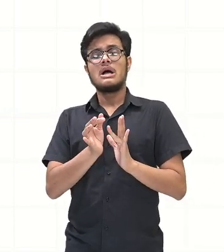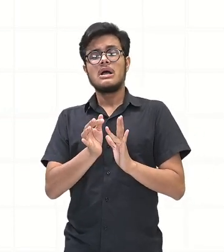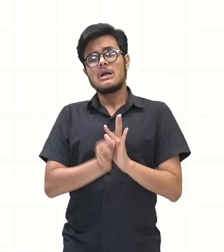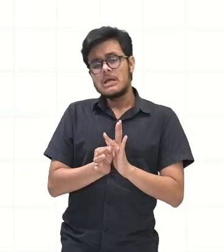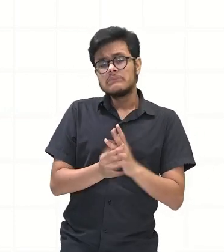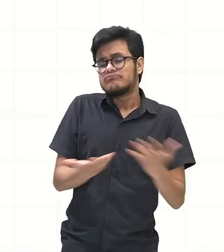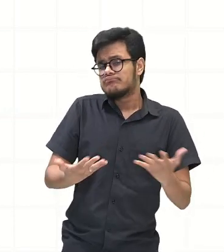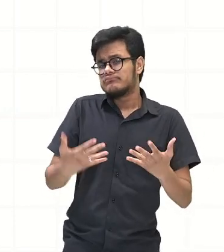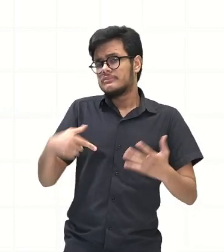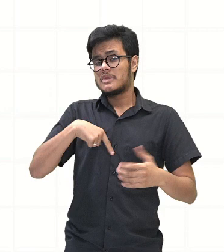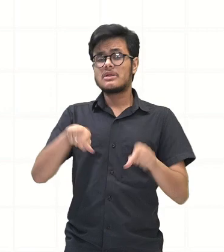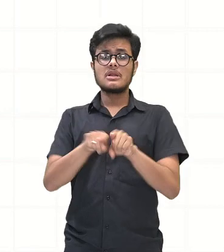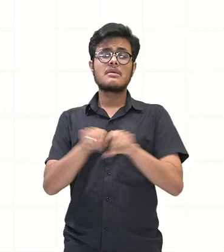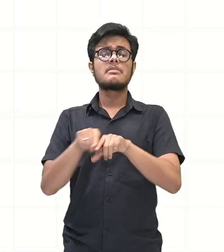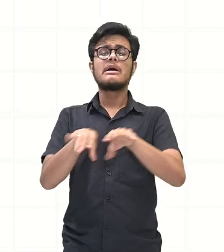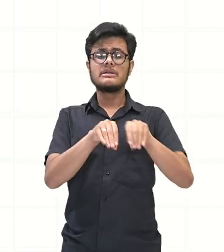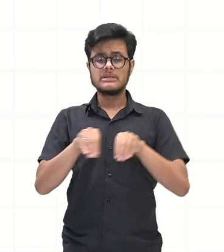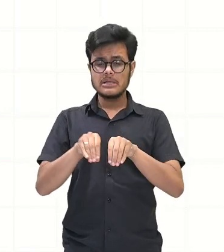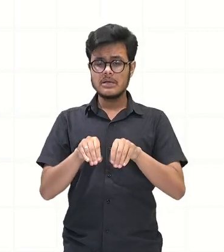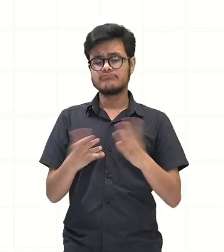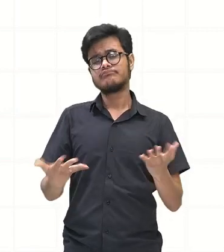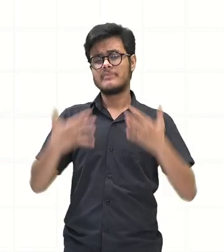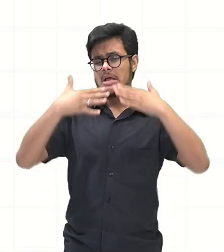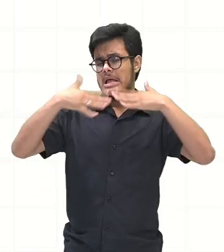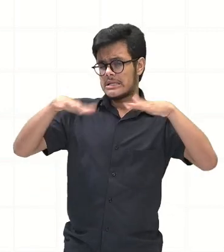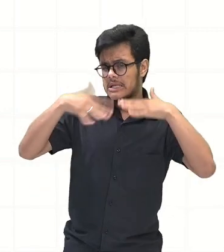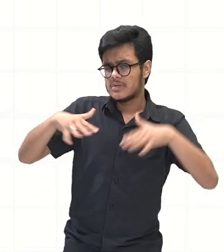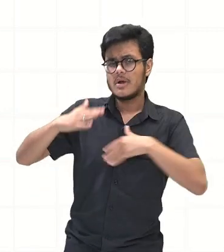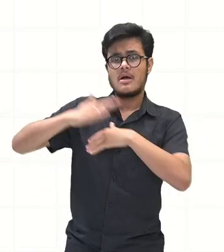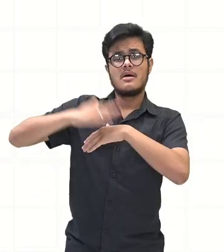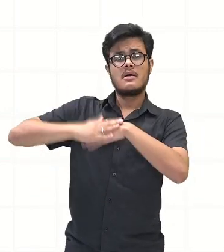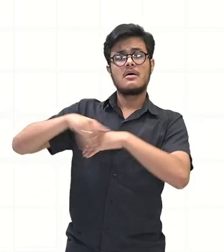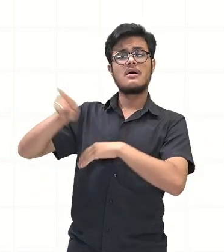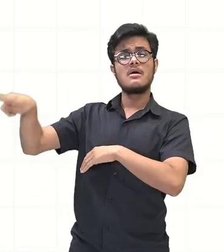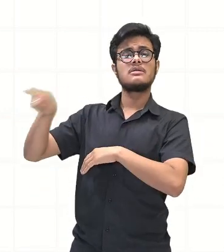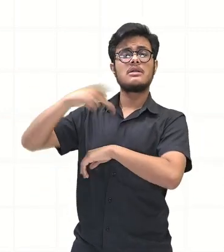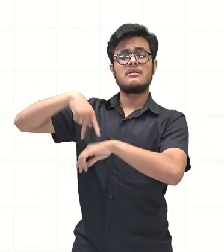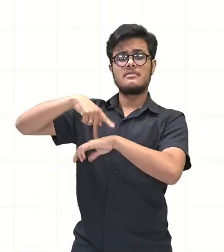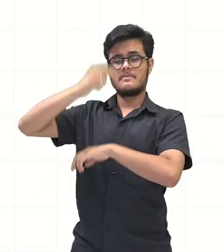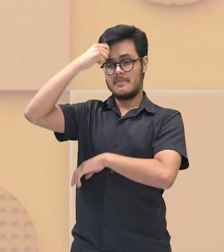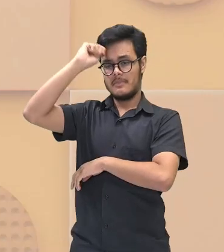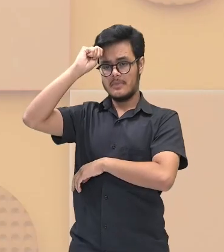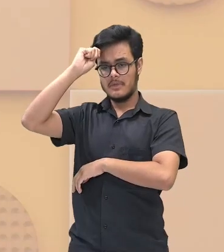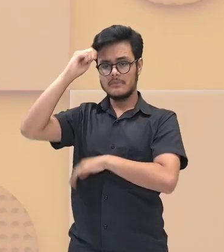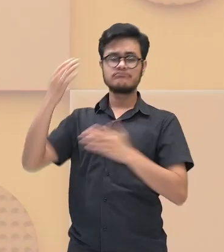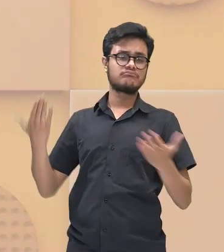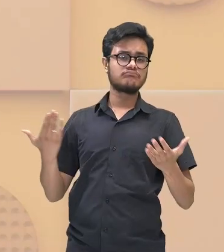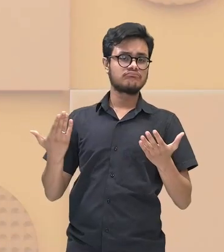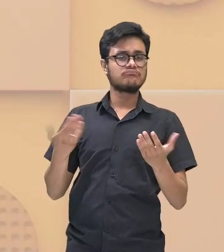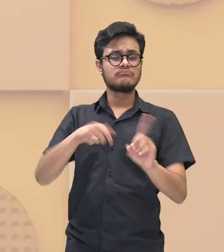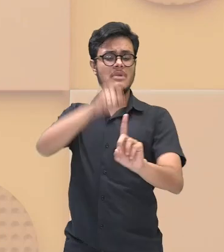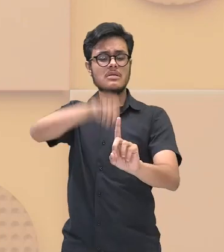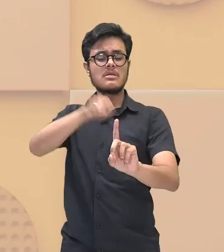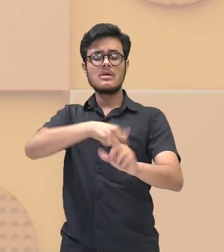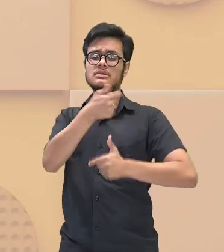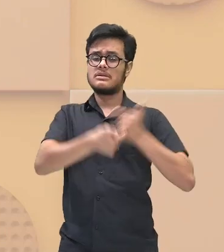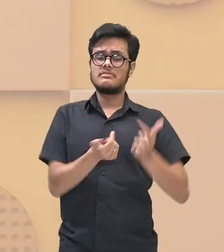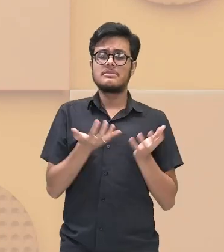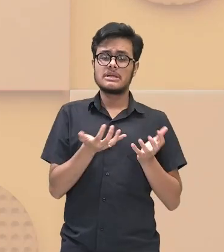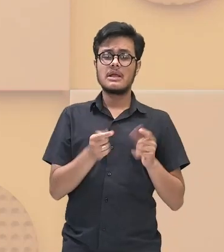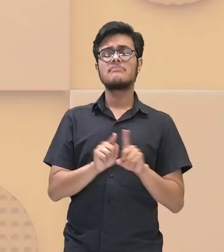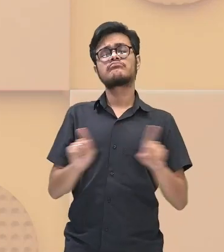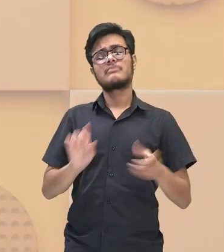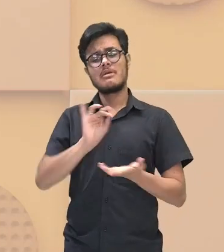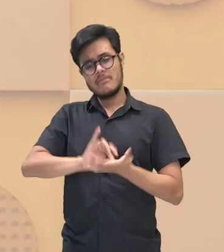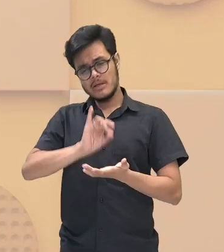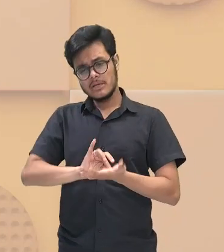que a escravização era comum dentro da África e que os próprios africanos escravizavam outros africanos. De